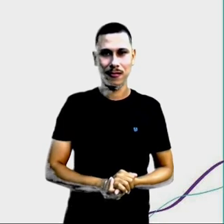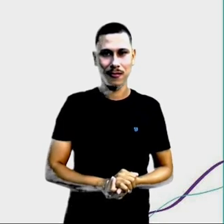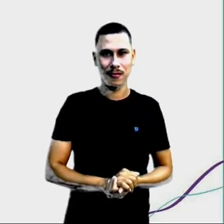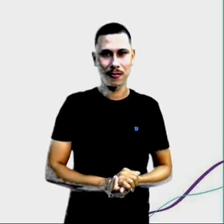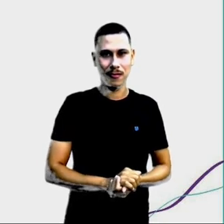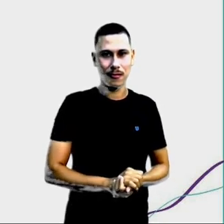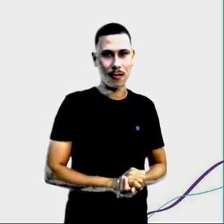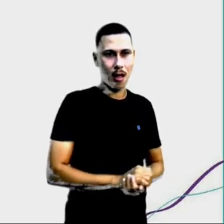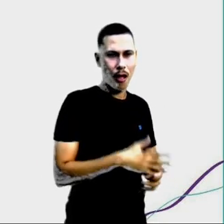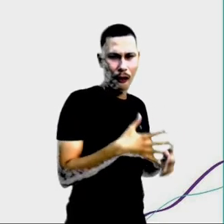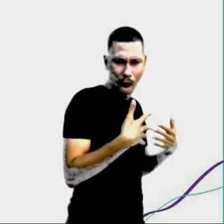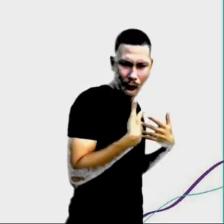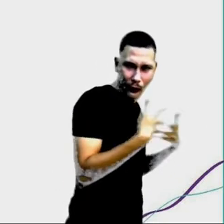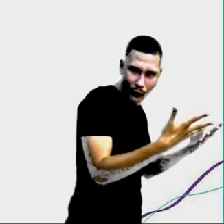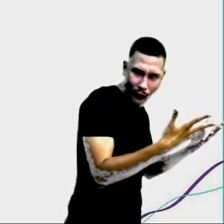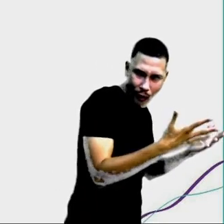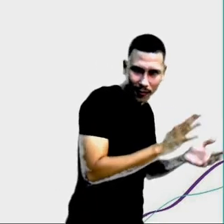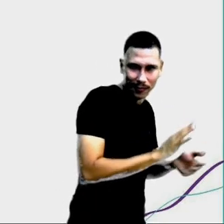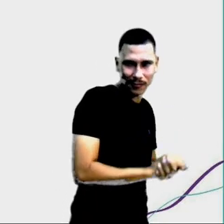Repente,